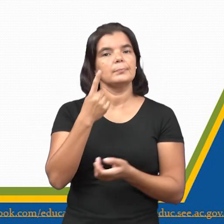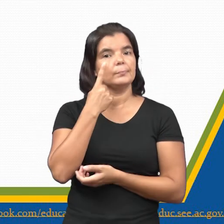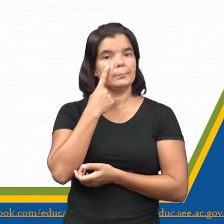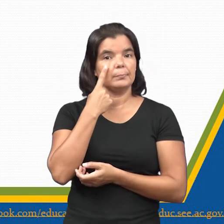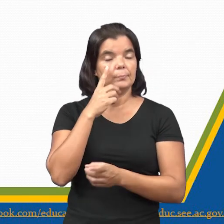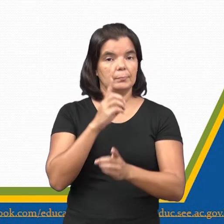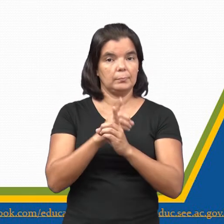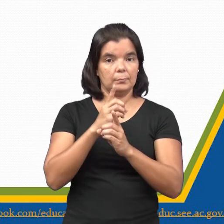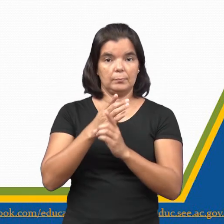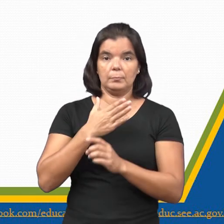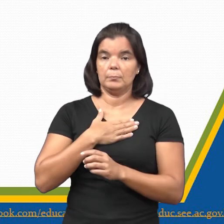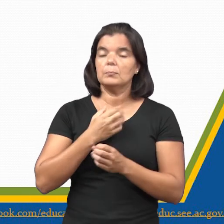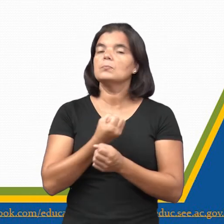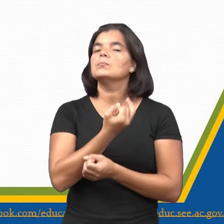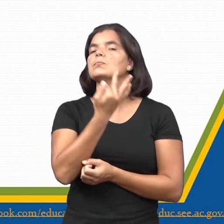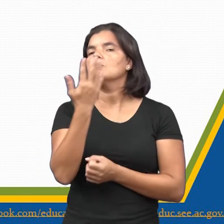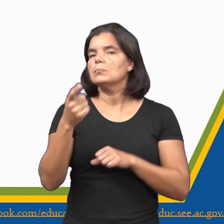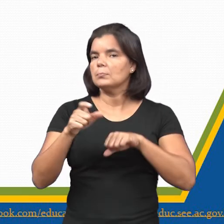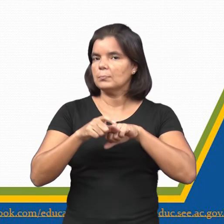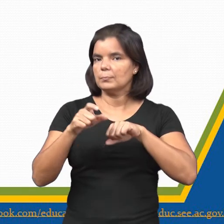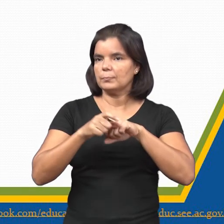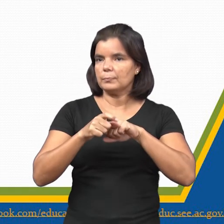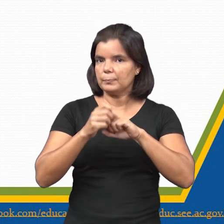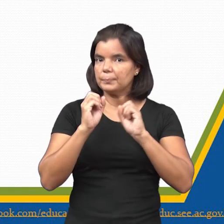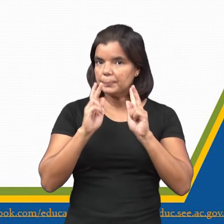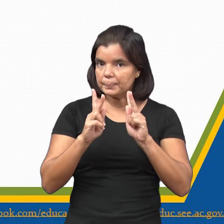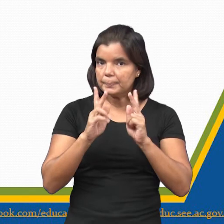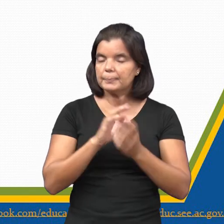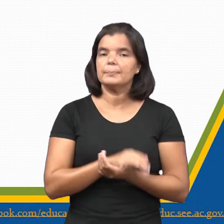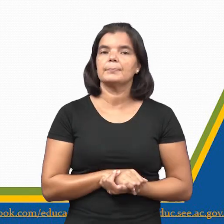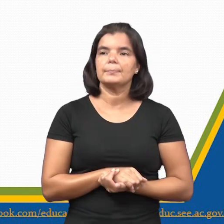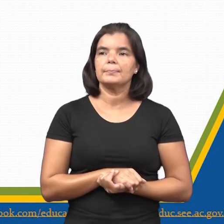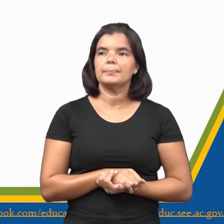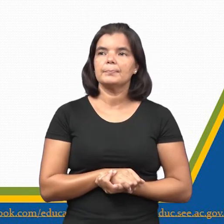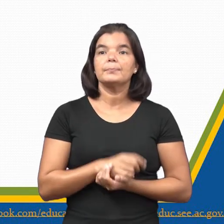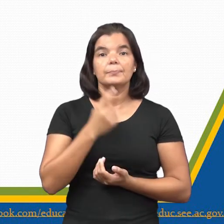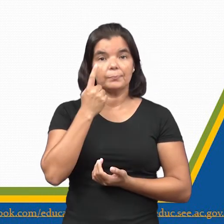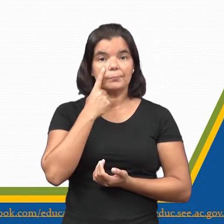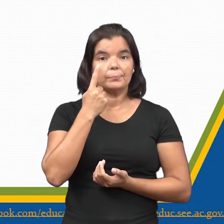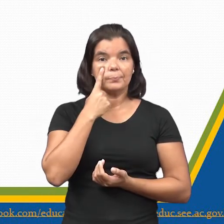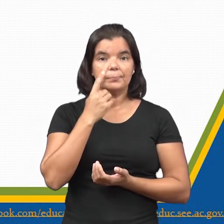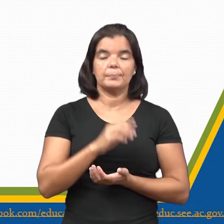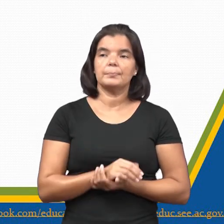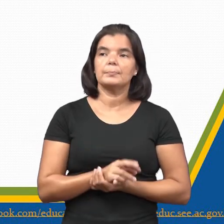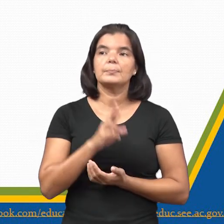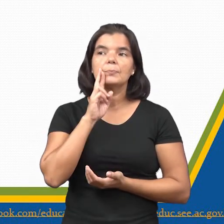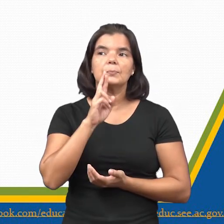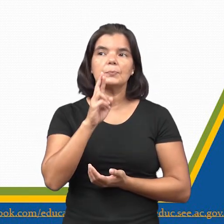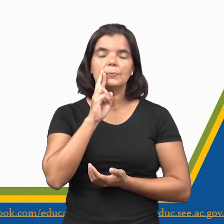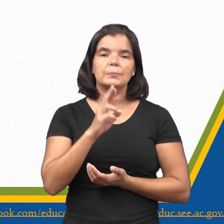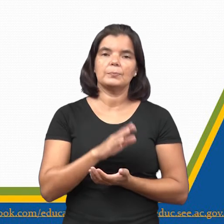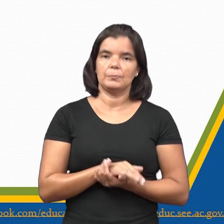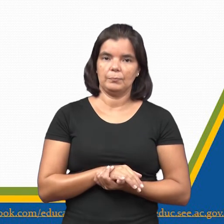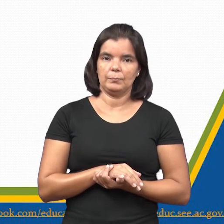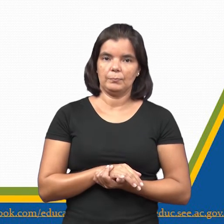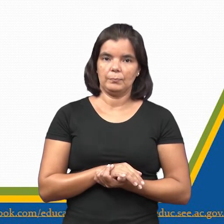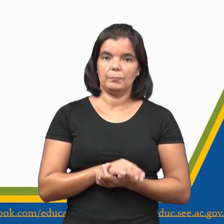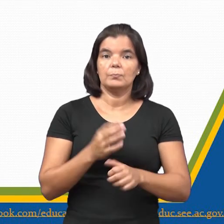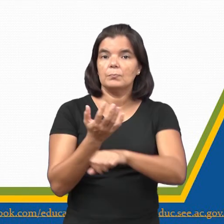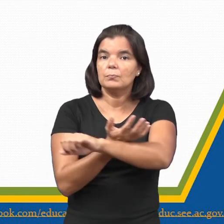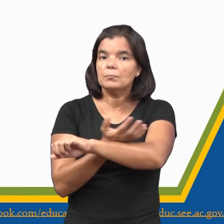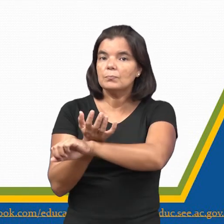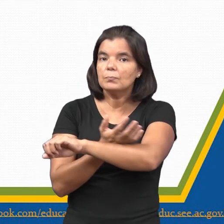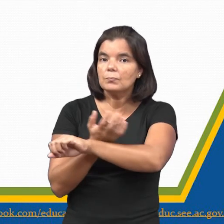vocês vão encontrar para mim quais são os substantivos, ok? Vamos ver o gabarito? Tá aí para vocês: